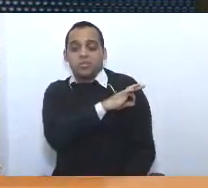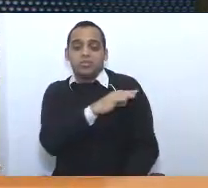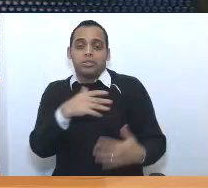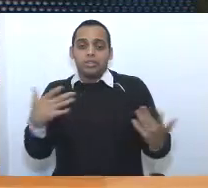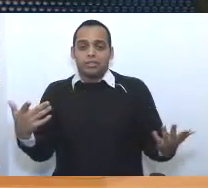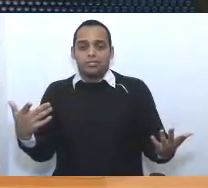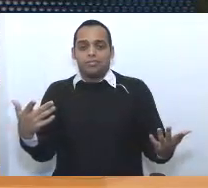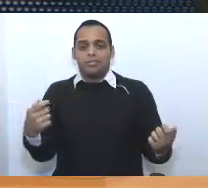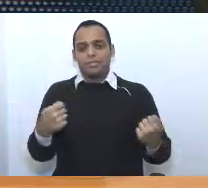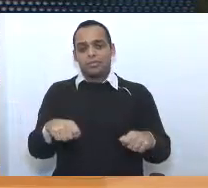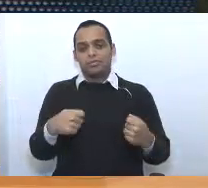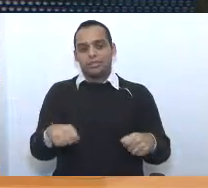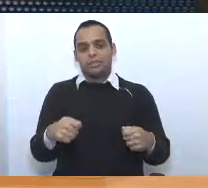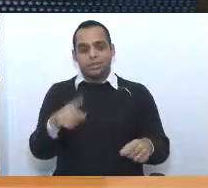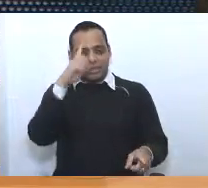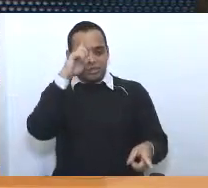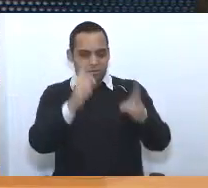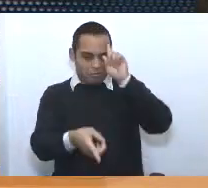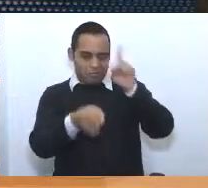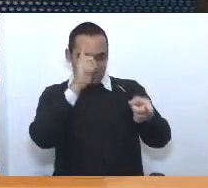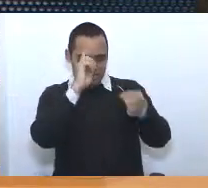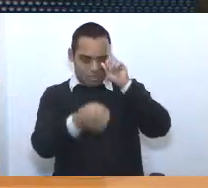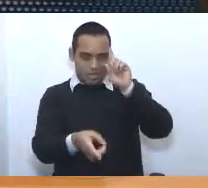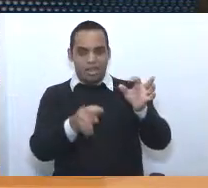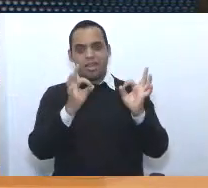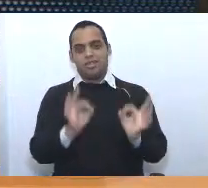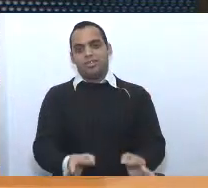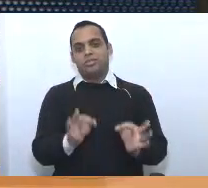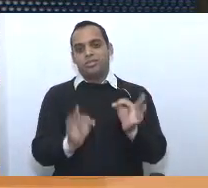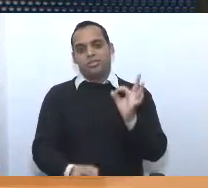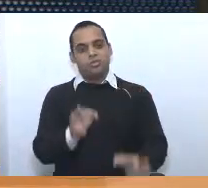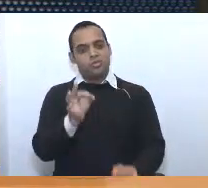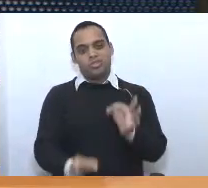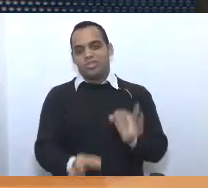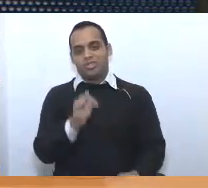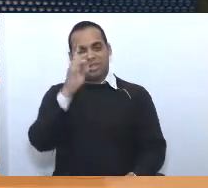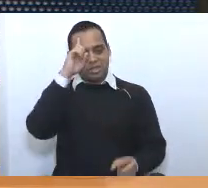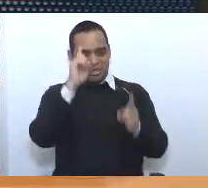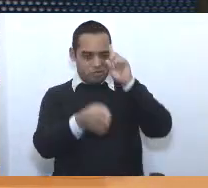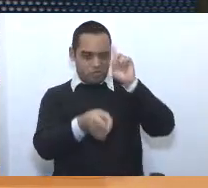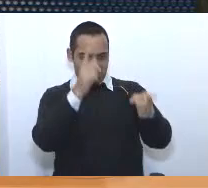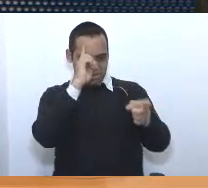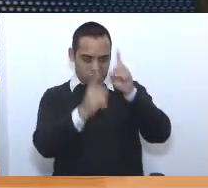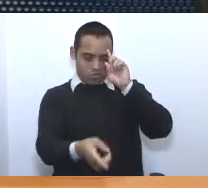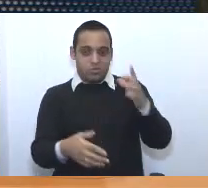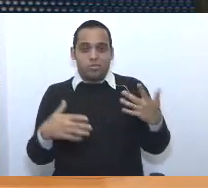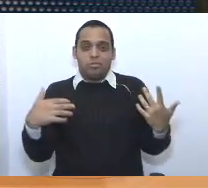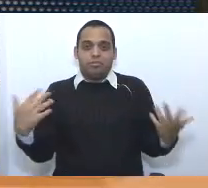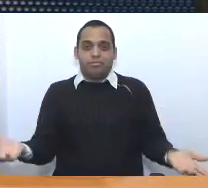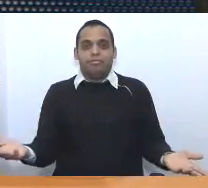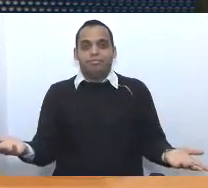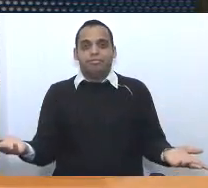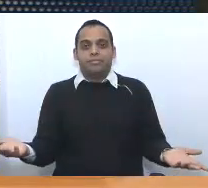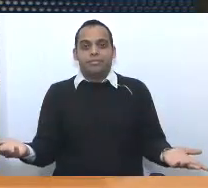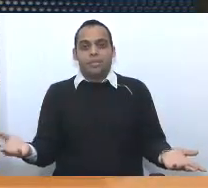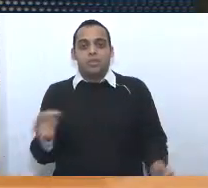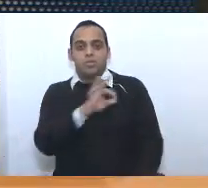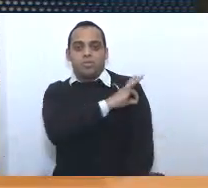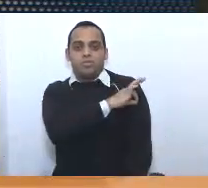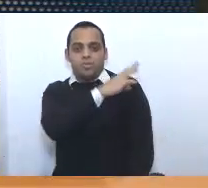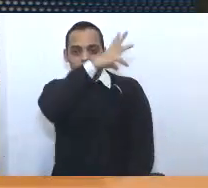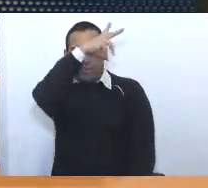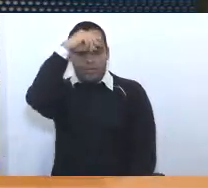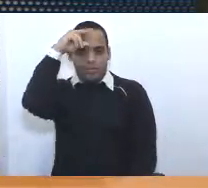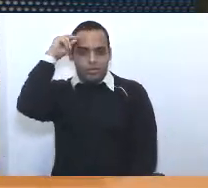estamos compelidos a cumprir a determinação judicial sob pena de responsabilização do prefeito. Por isso que nós estamos na